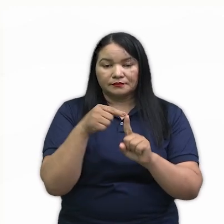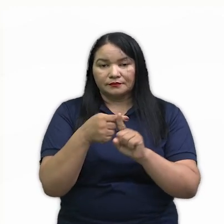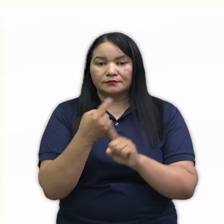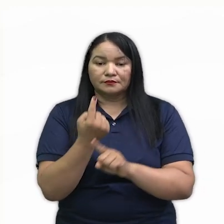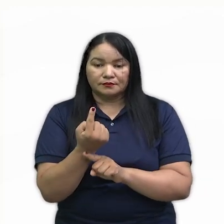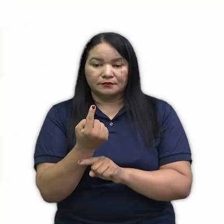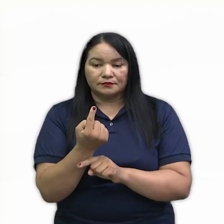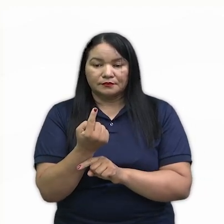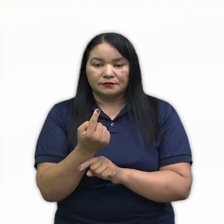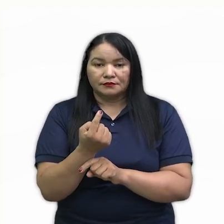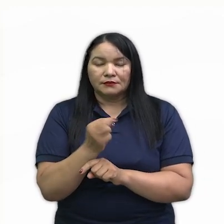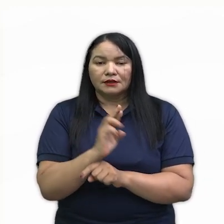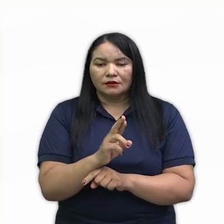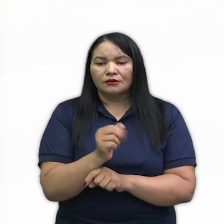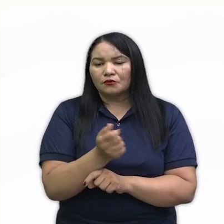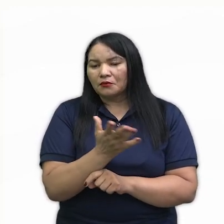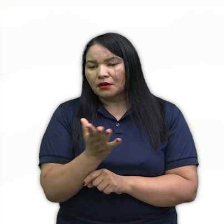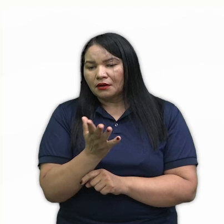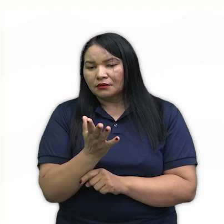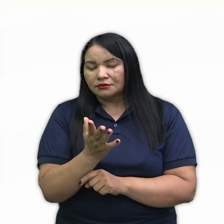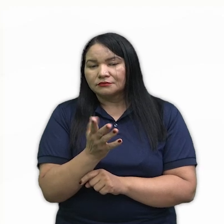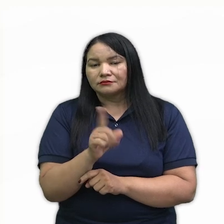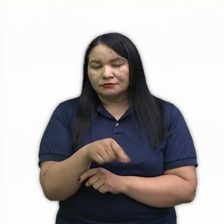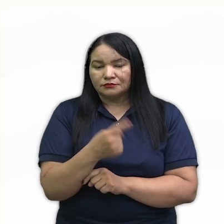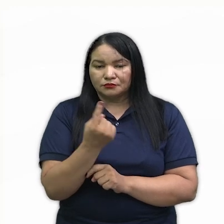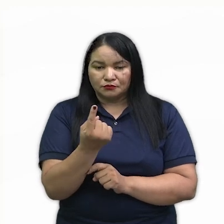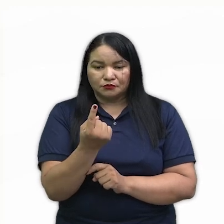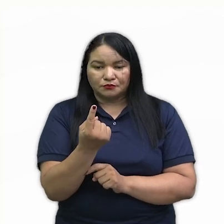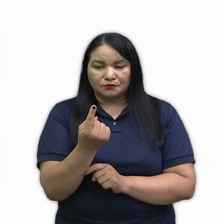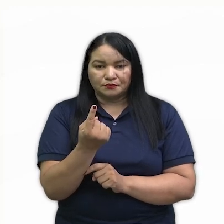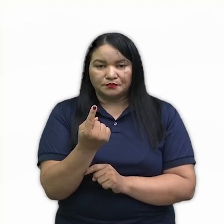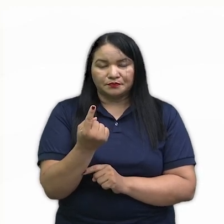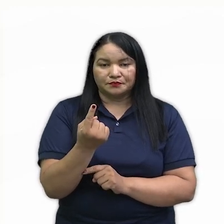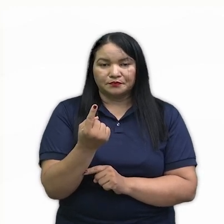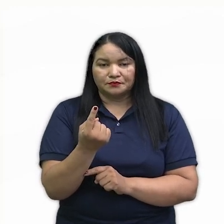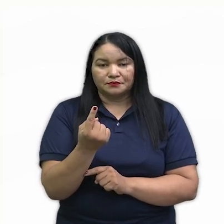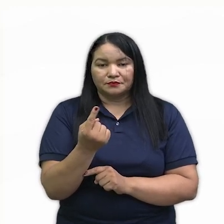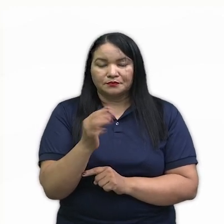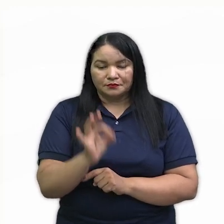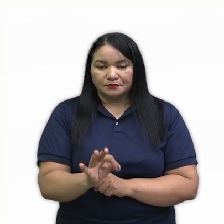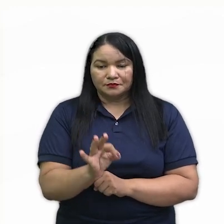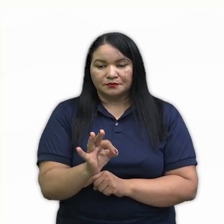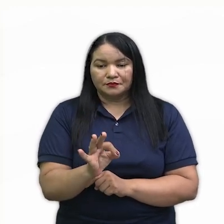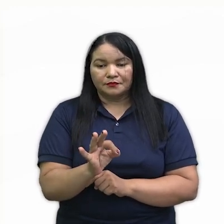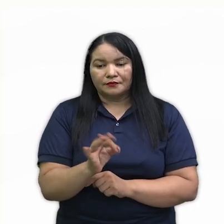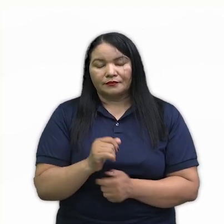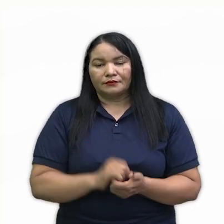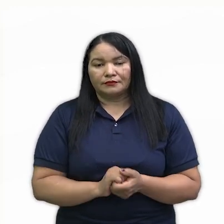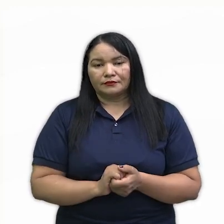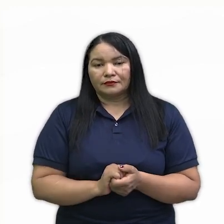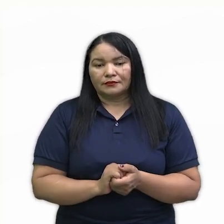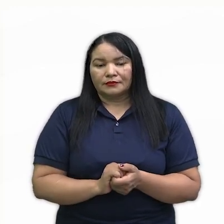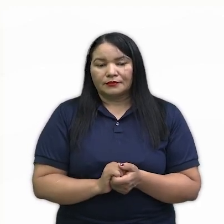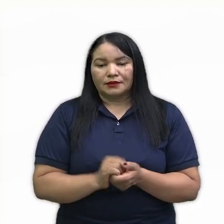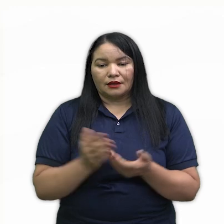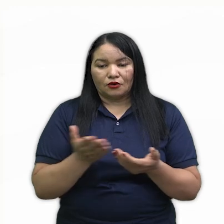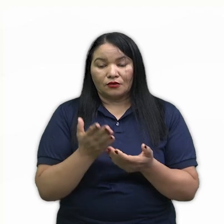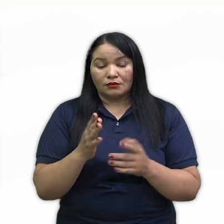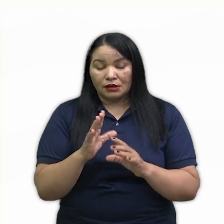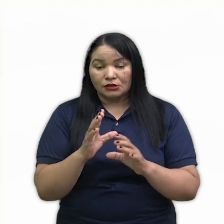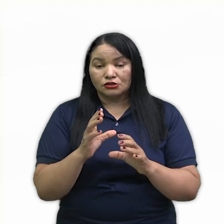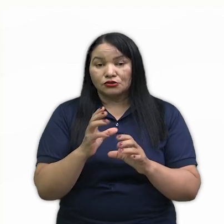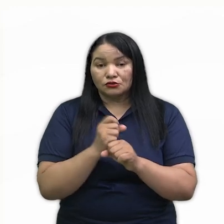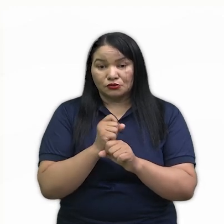1. Qual é o resultado? É 1. Perfeito? Agora, nós vamos